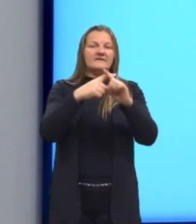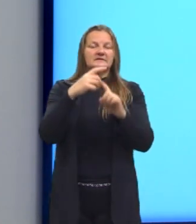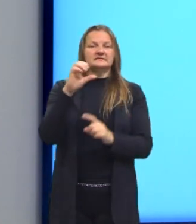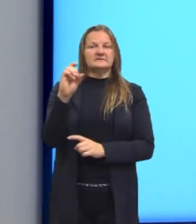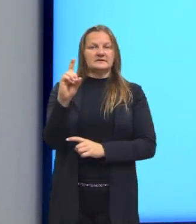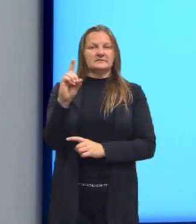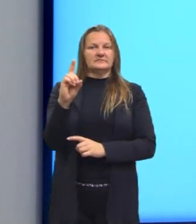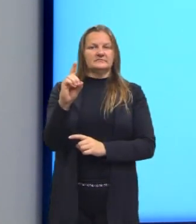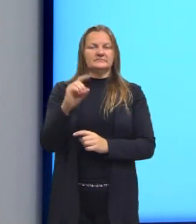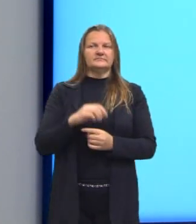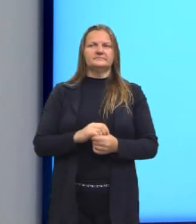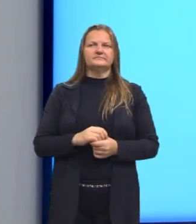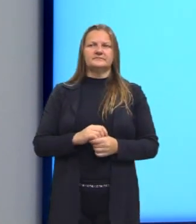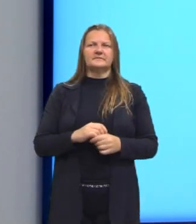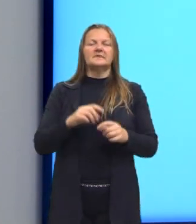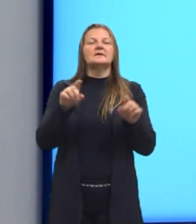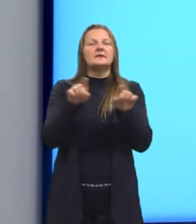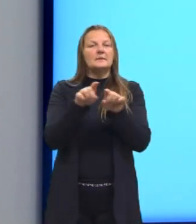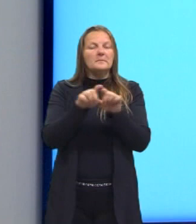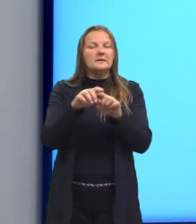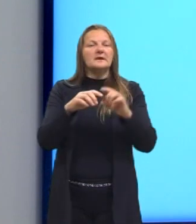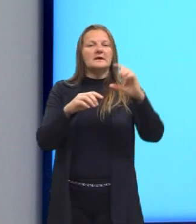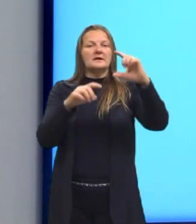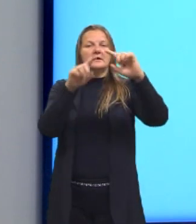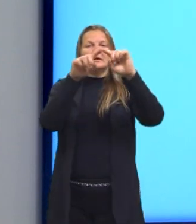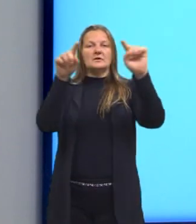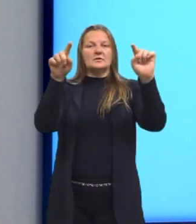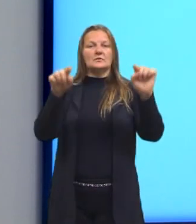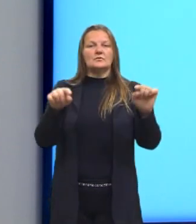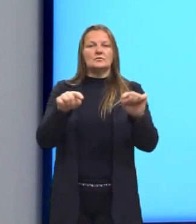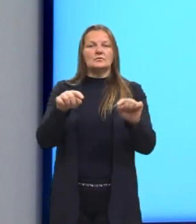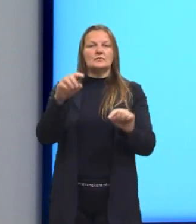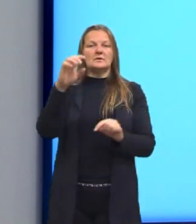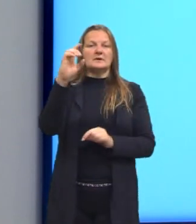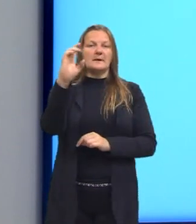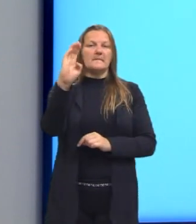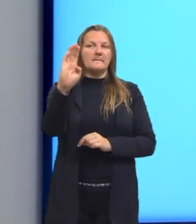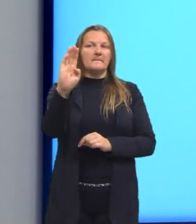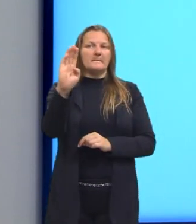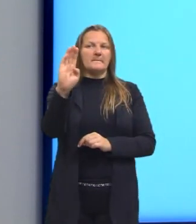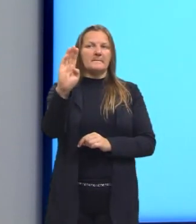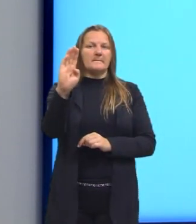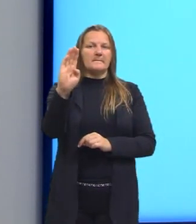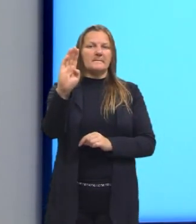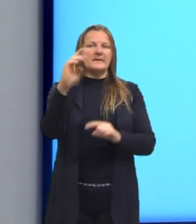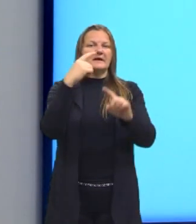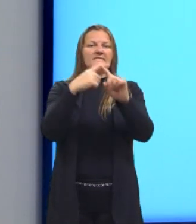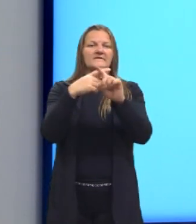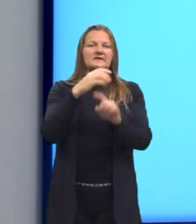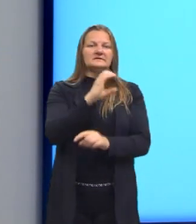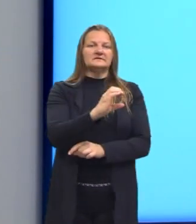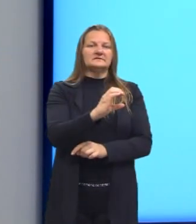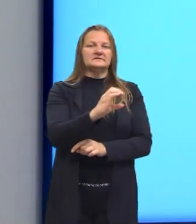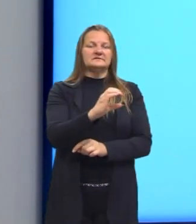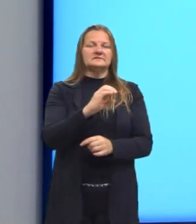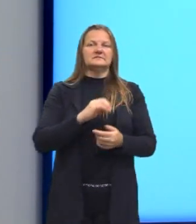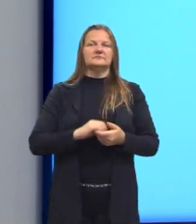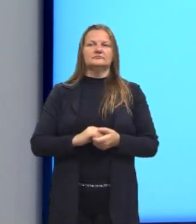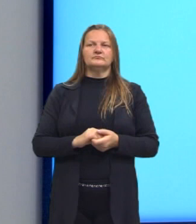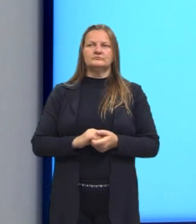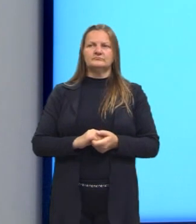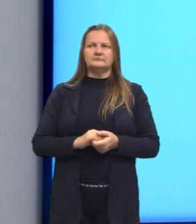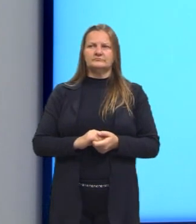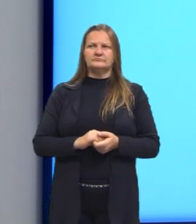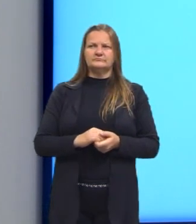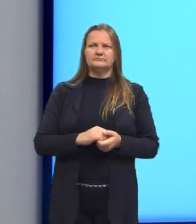D e multiplicamos a nossa diagonal secundária. Aqui, a diagonal secundária seria o B e o C,